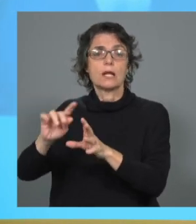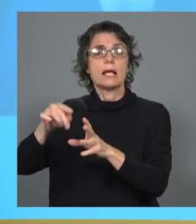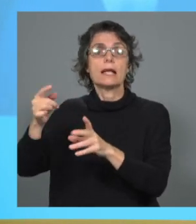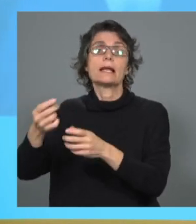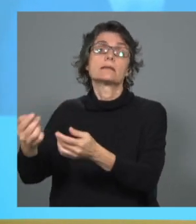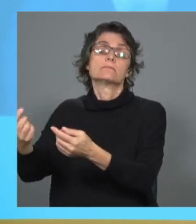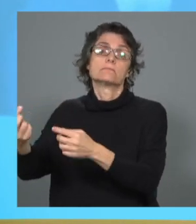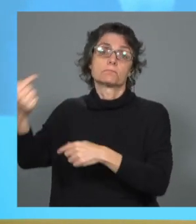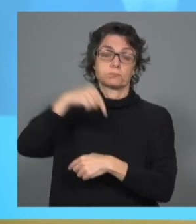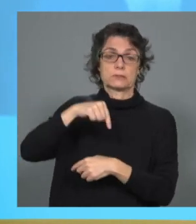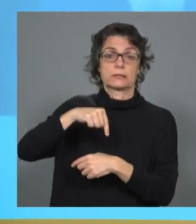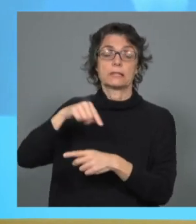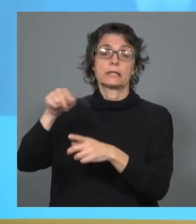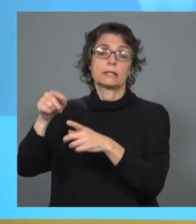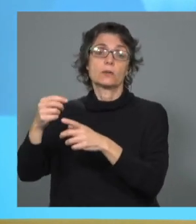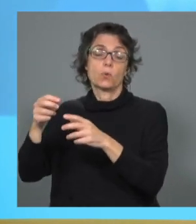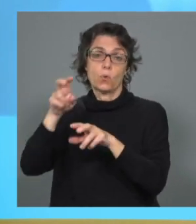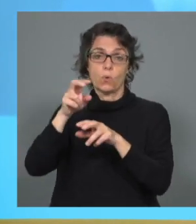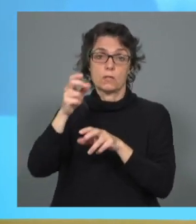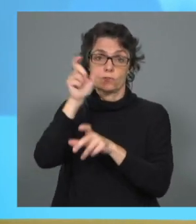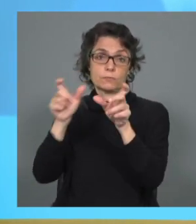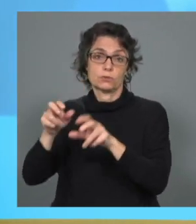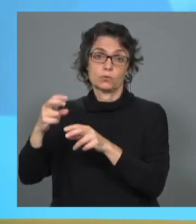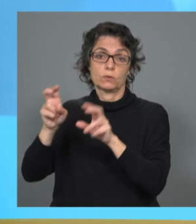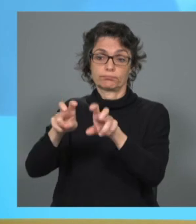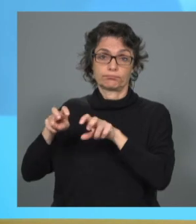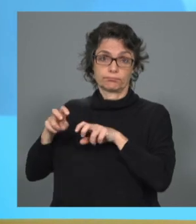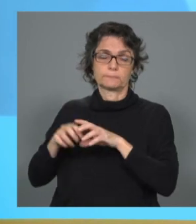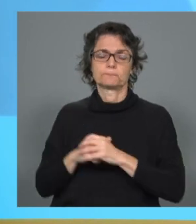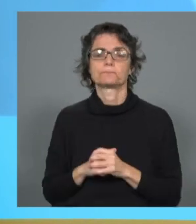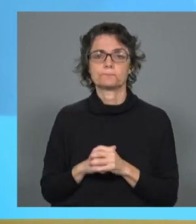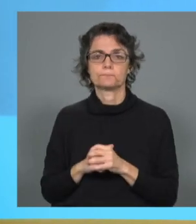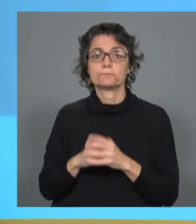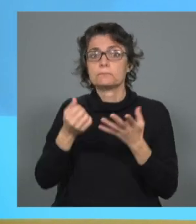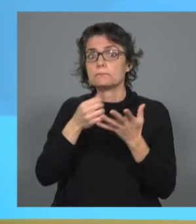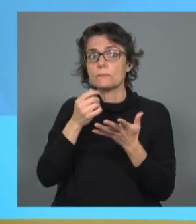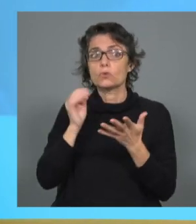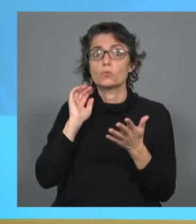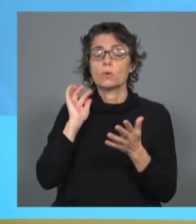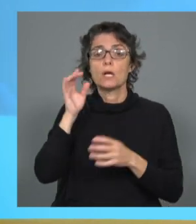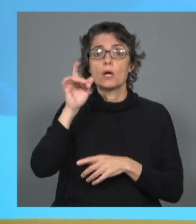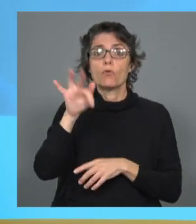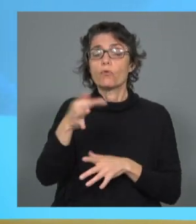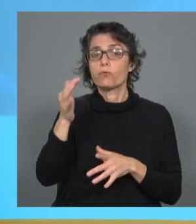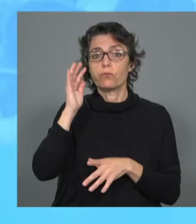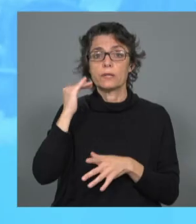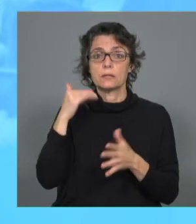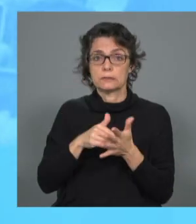assim, portanto, do dia para a noite, isto foi numa segunda-feira, nós, ao fim do dia de segunda-feira, tínhamos os